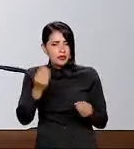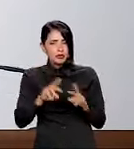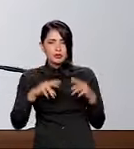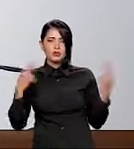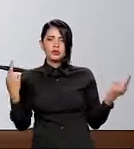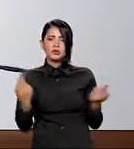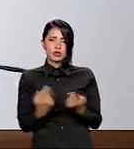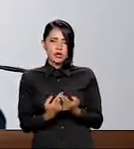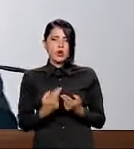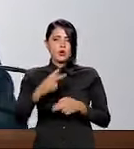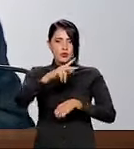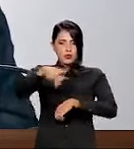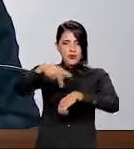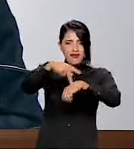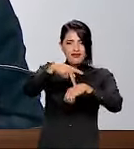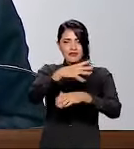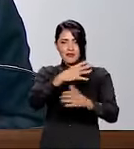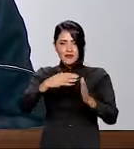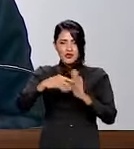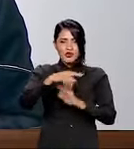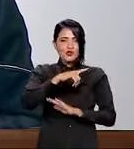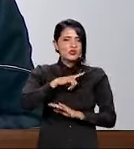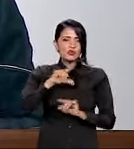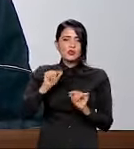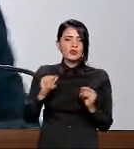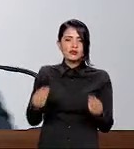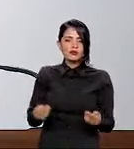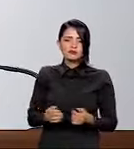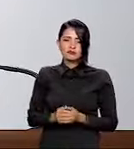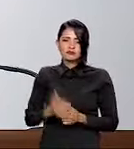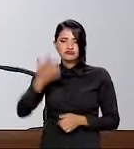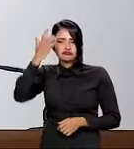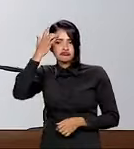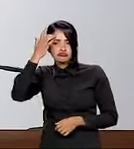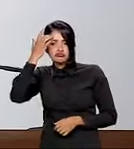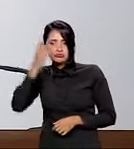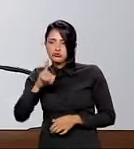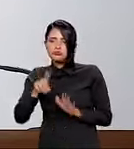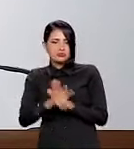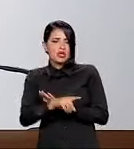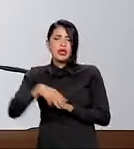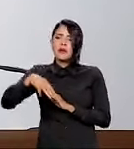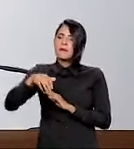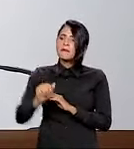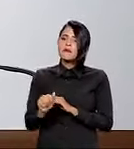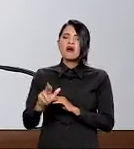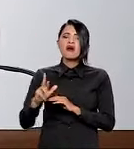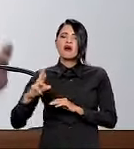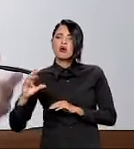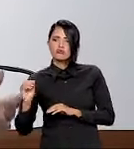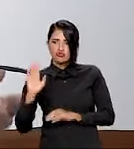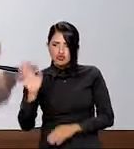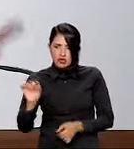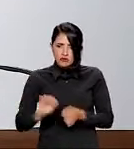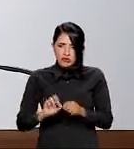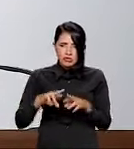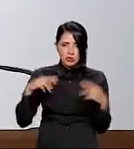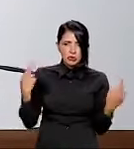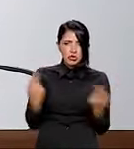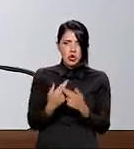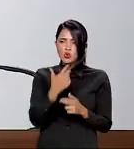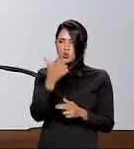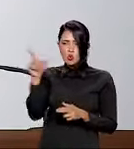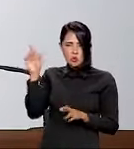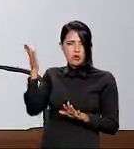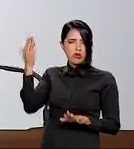reunião dos países amazônicos? Eu não sei, o Mauro Vieira, se nós fizemos alguma reunião no meu